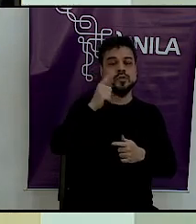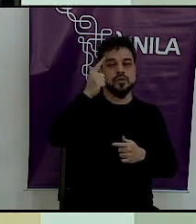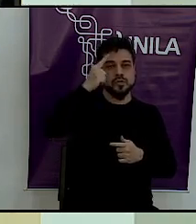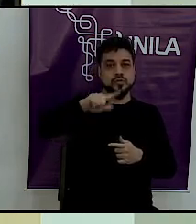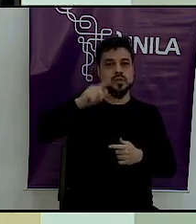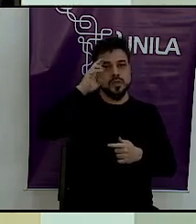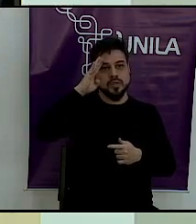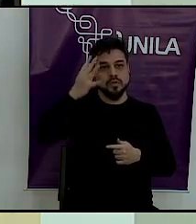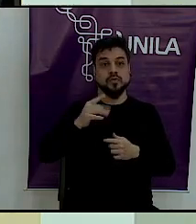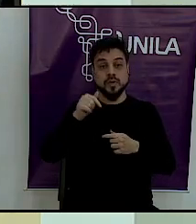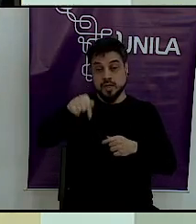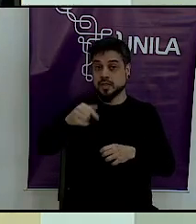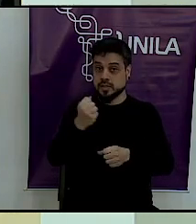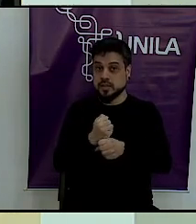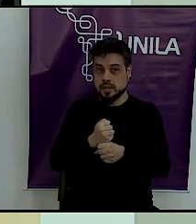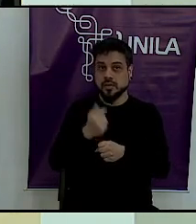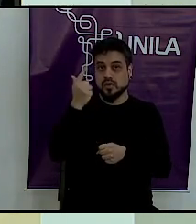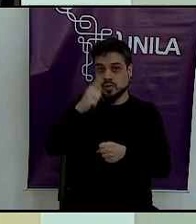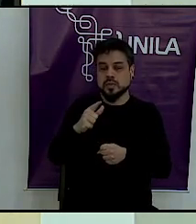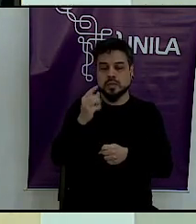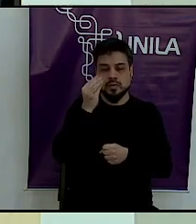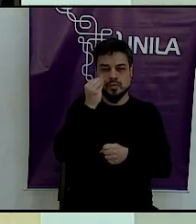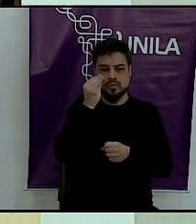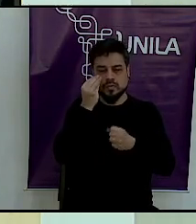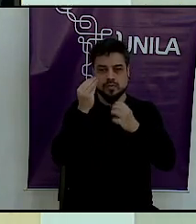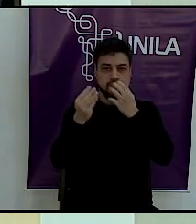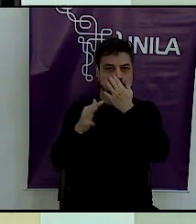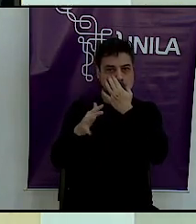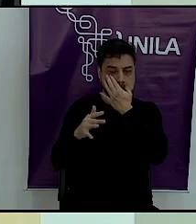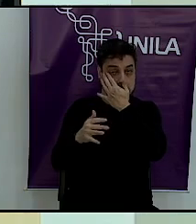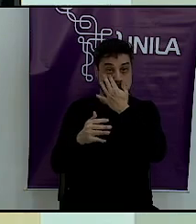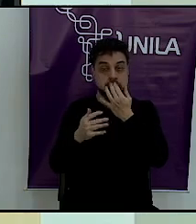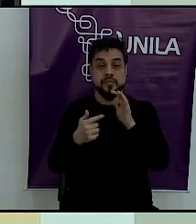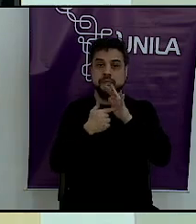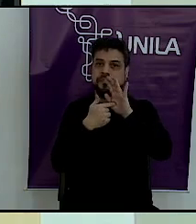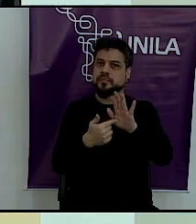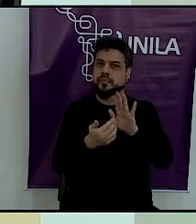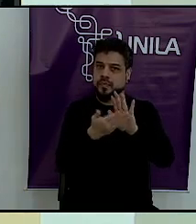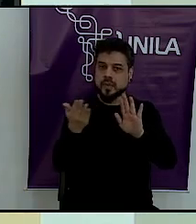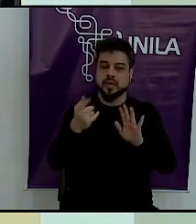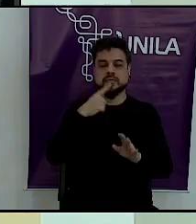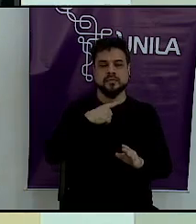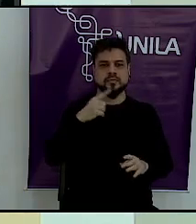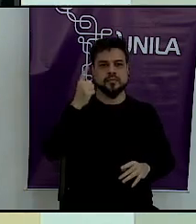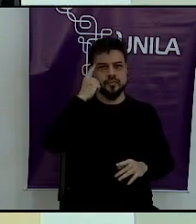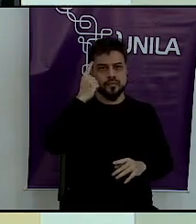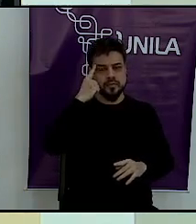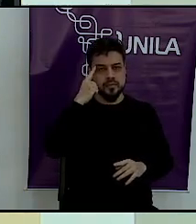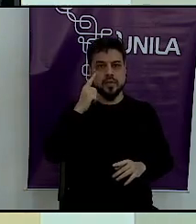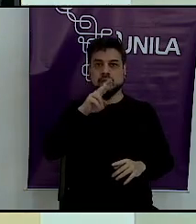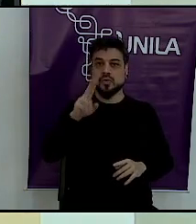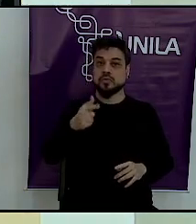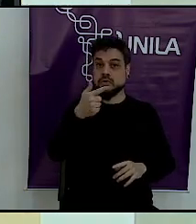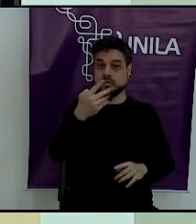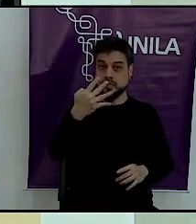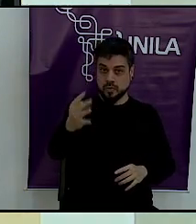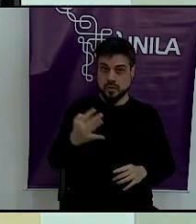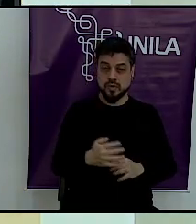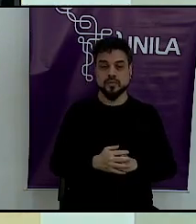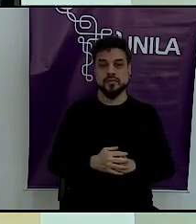do tempo. Mas esse ano conseguimos fazer uma estimativa e o que eu queria mostrar é que a estimativa que a gente fez em 2024